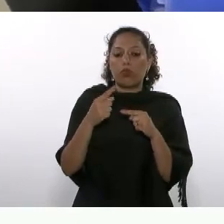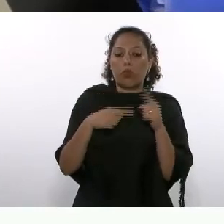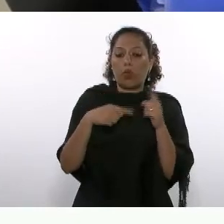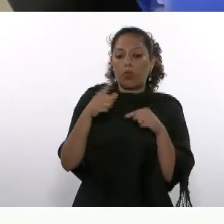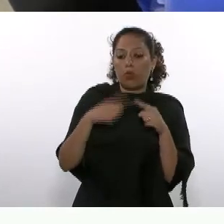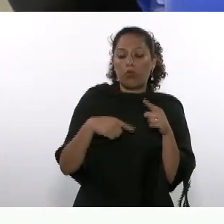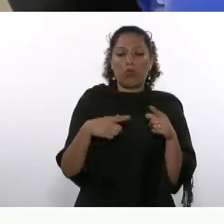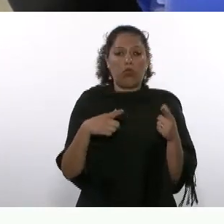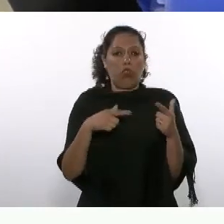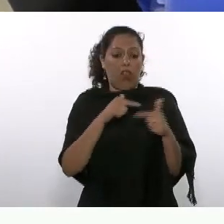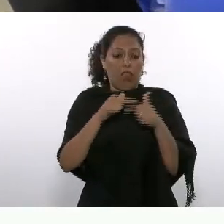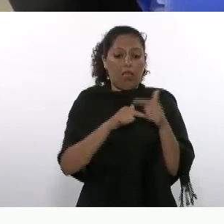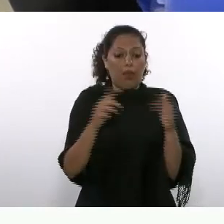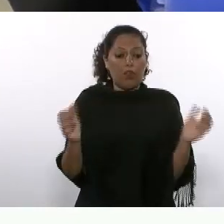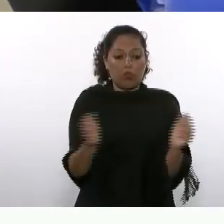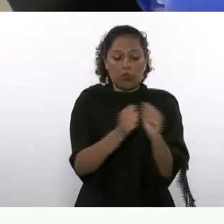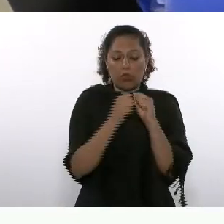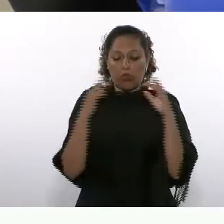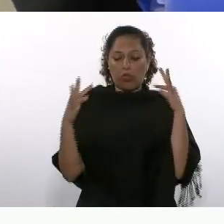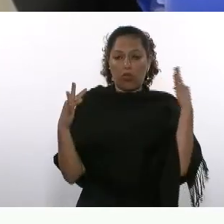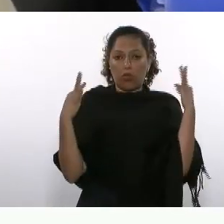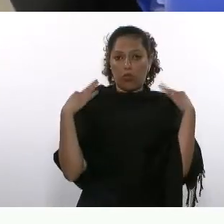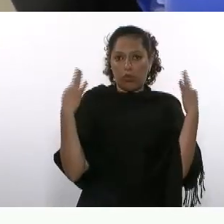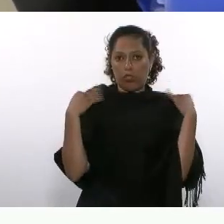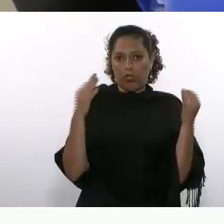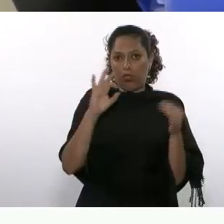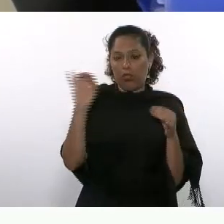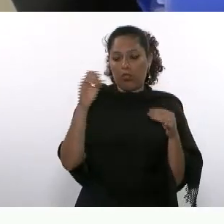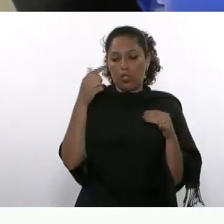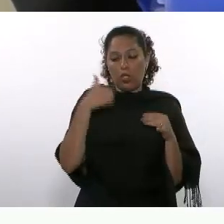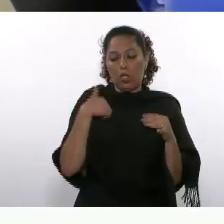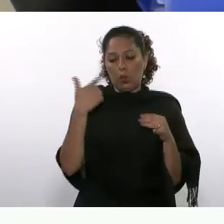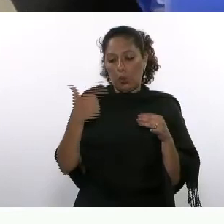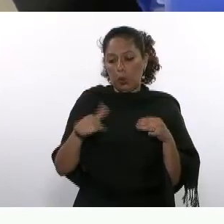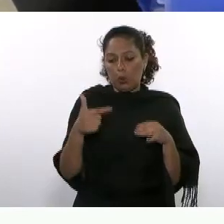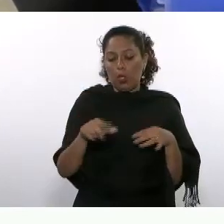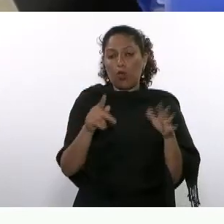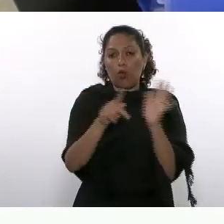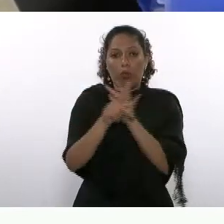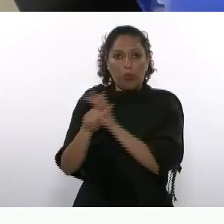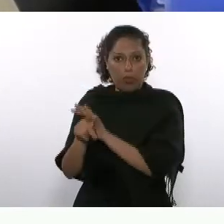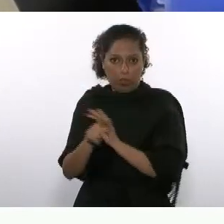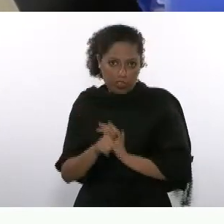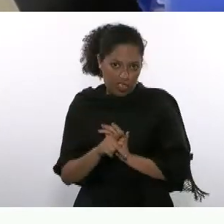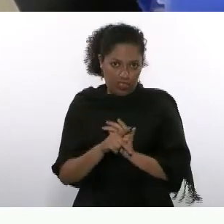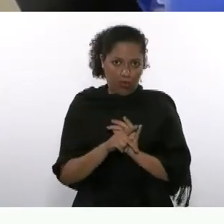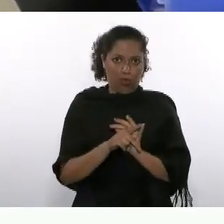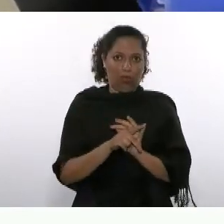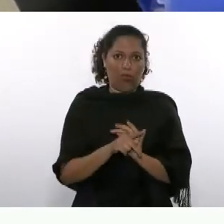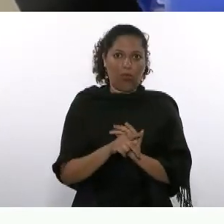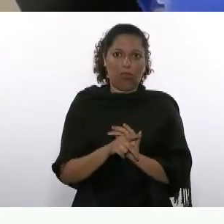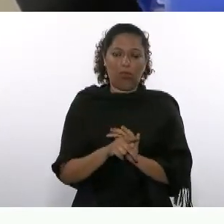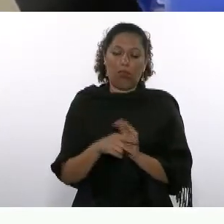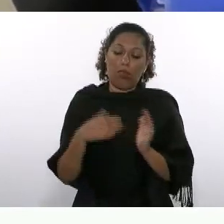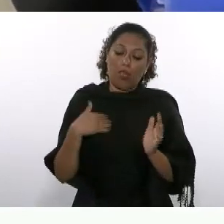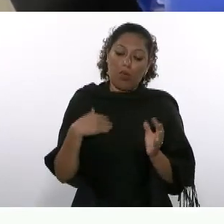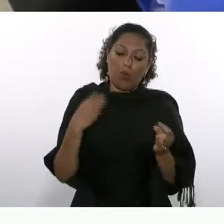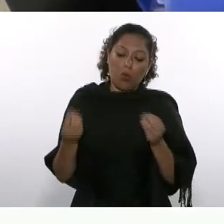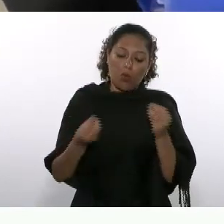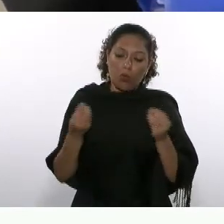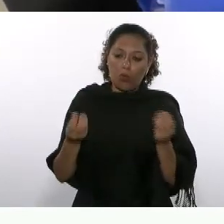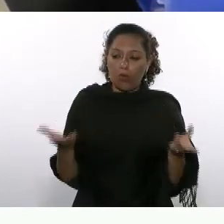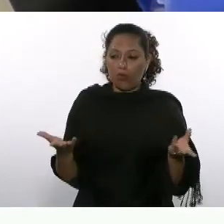espetacular equipamento, mas se eu não tenho um projeto de como eu revitalizo o entorno, eu tenho algo que pode